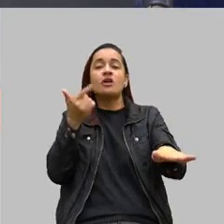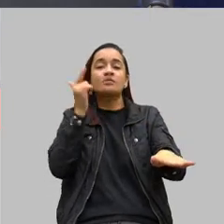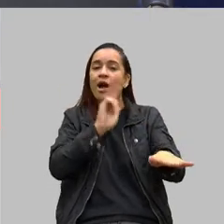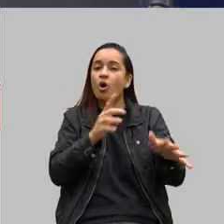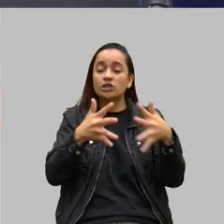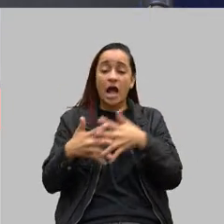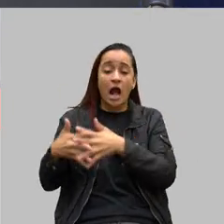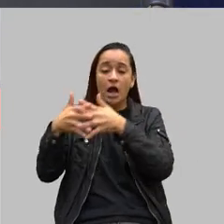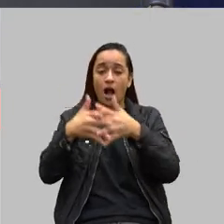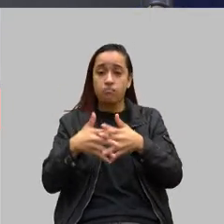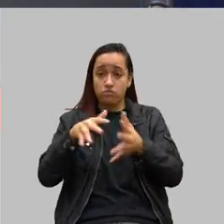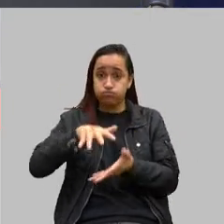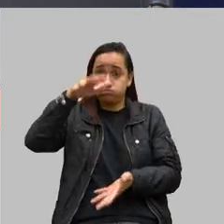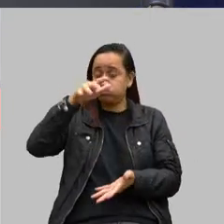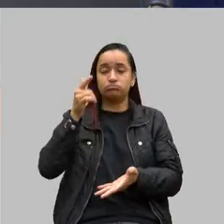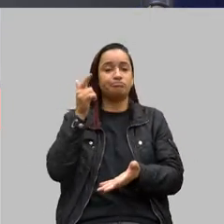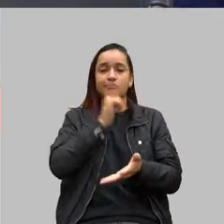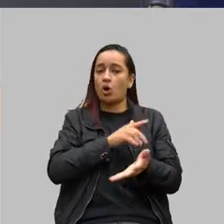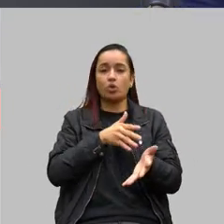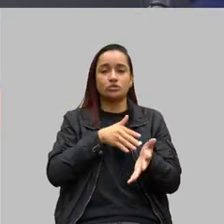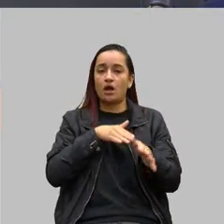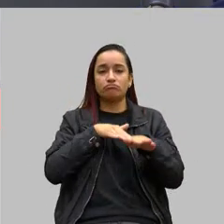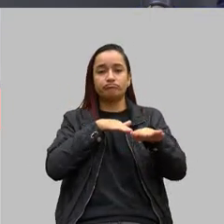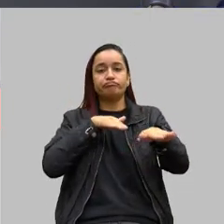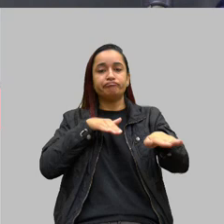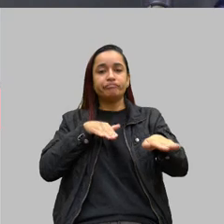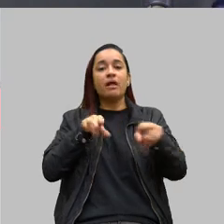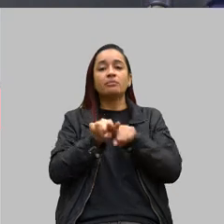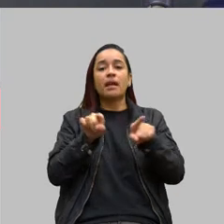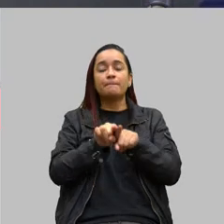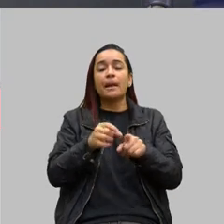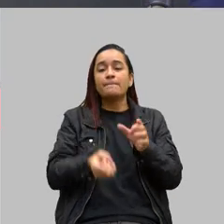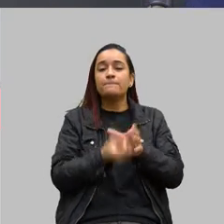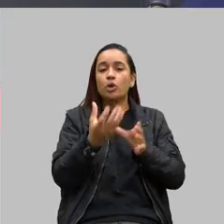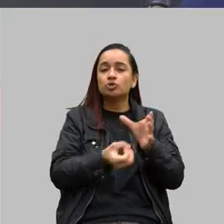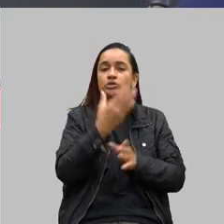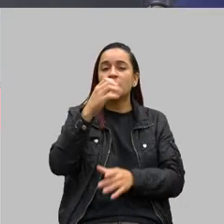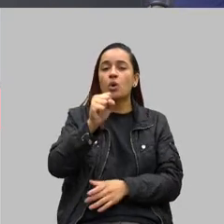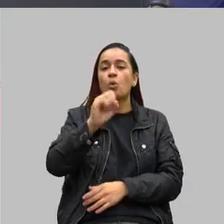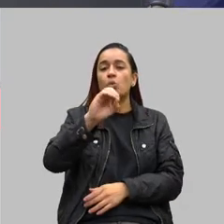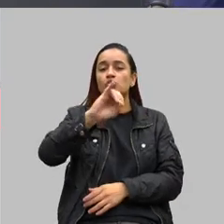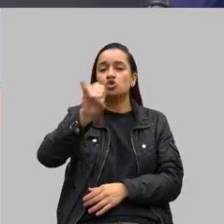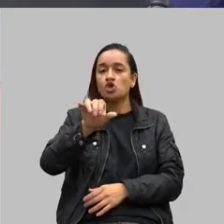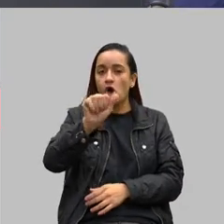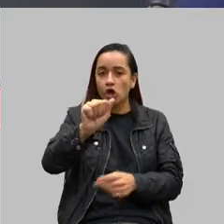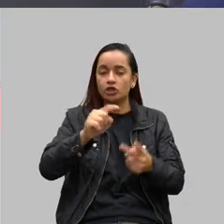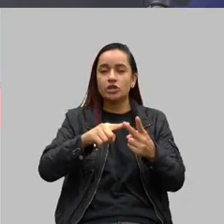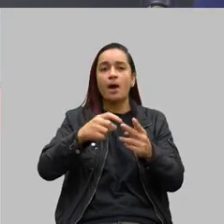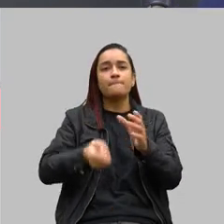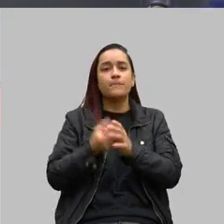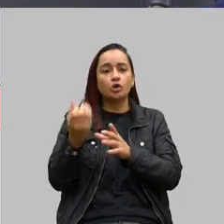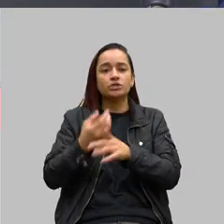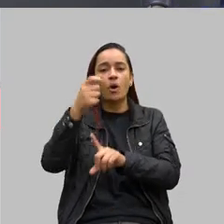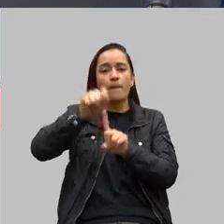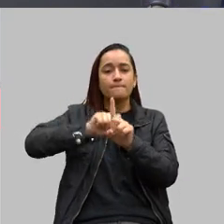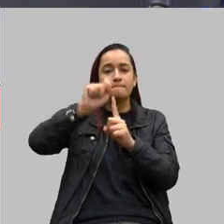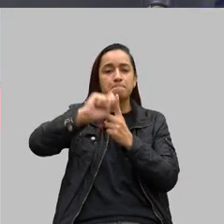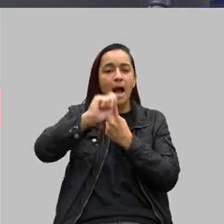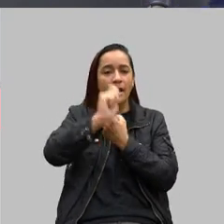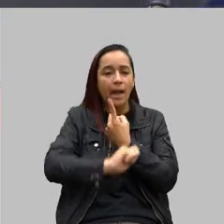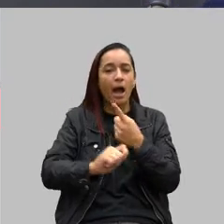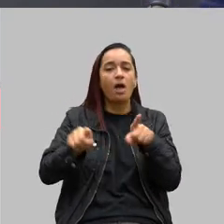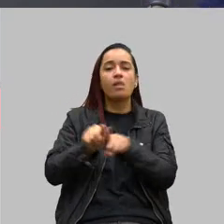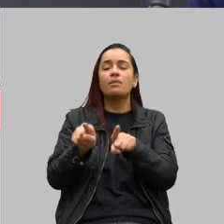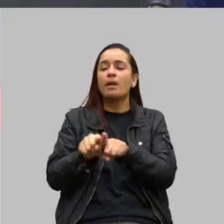Lá tem muita produção de soja é uma explosão do Agro da soja da banana do Turismo e o